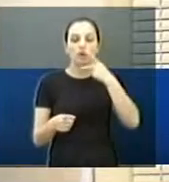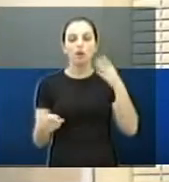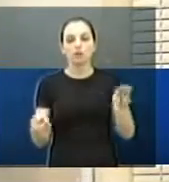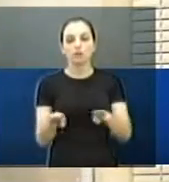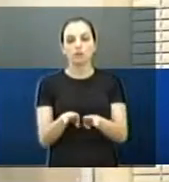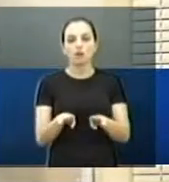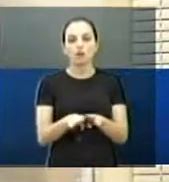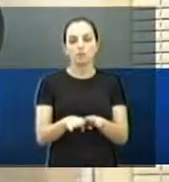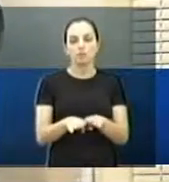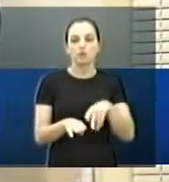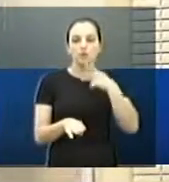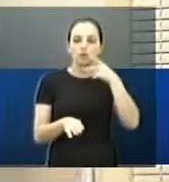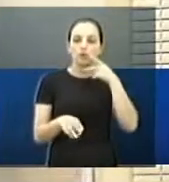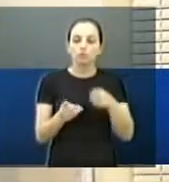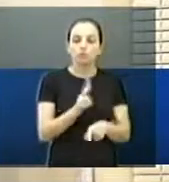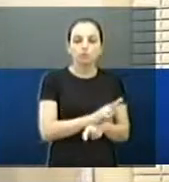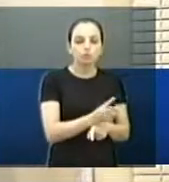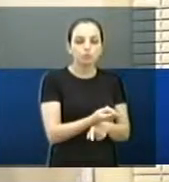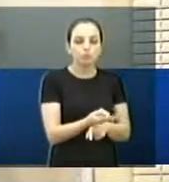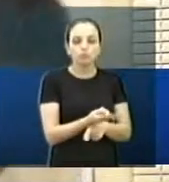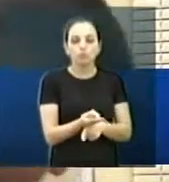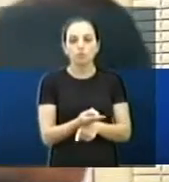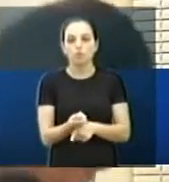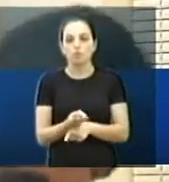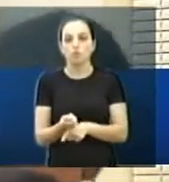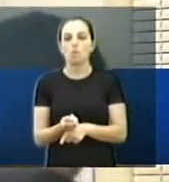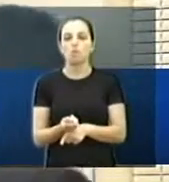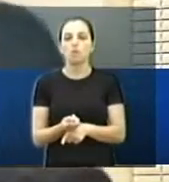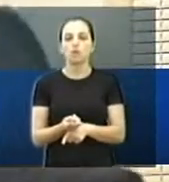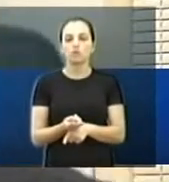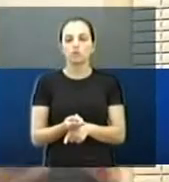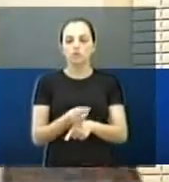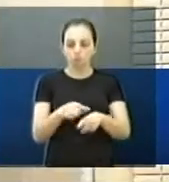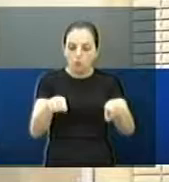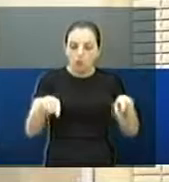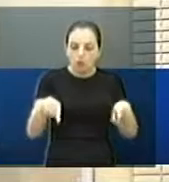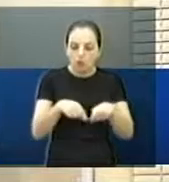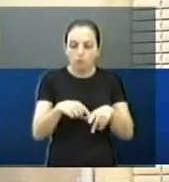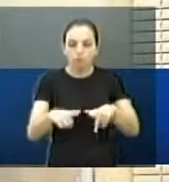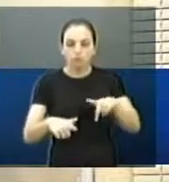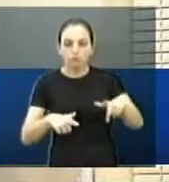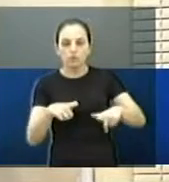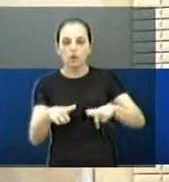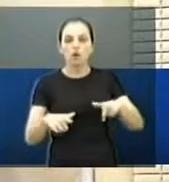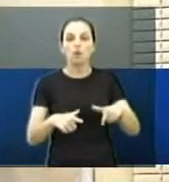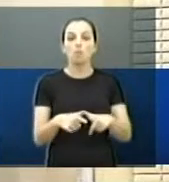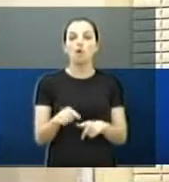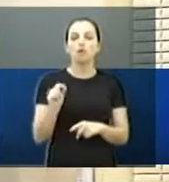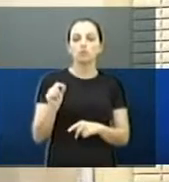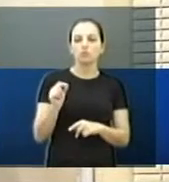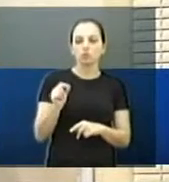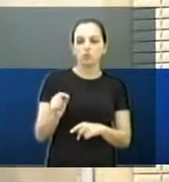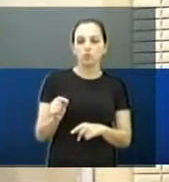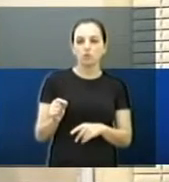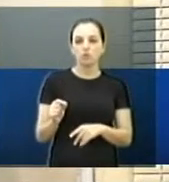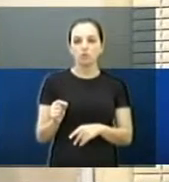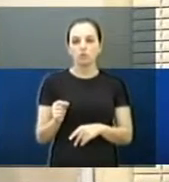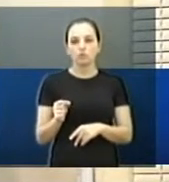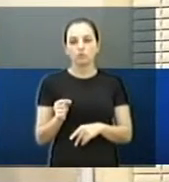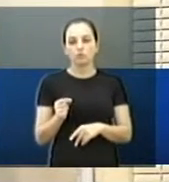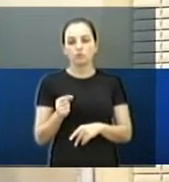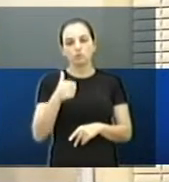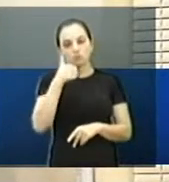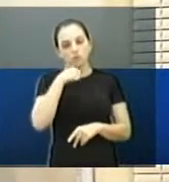sei se vocês, vereadores, foram procurados, mas eu fui procurado no gabinete, onde alguns pais